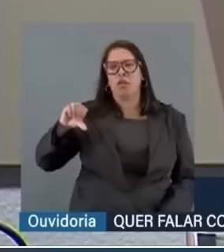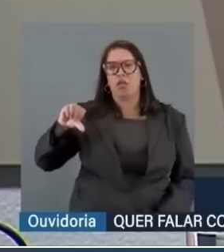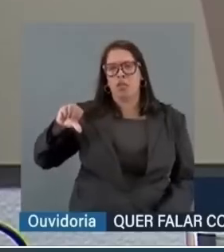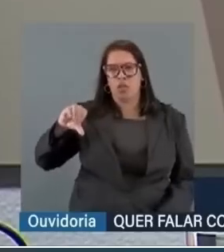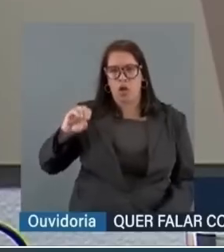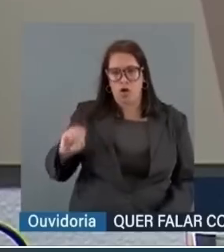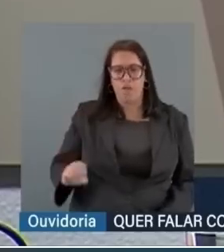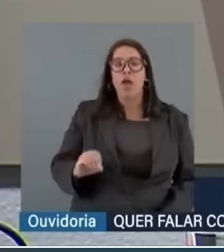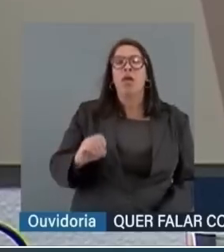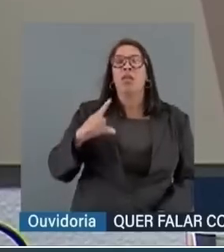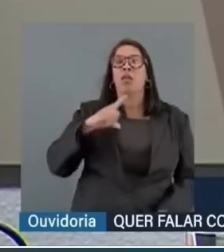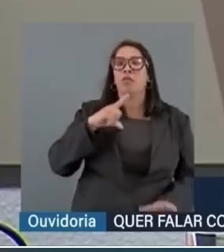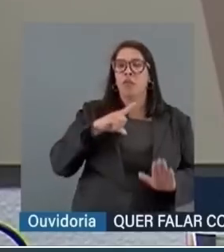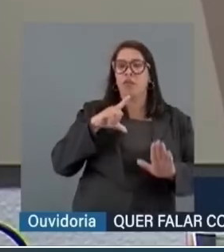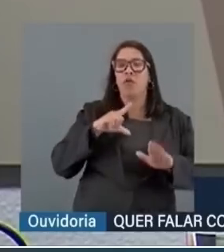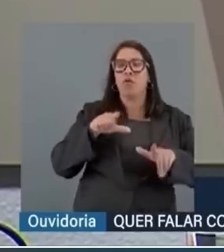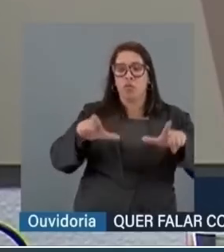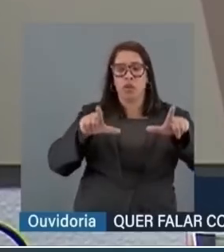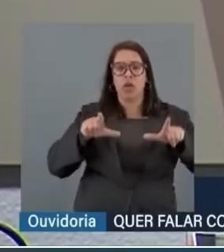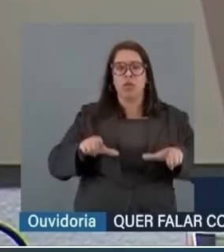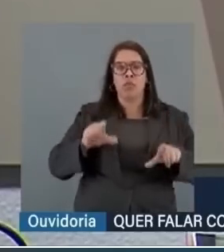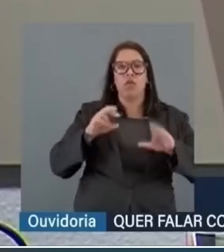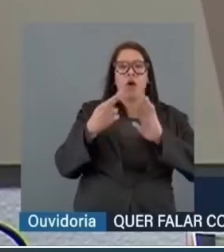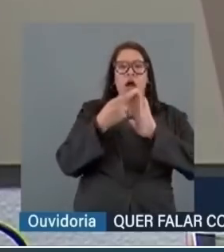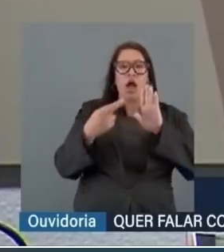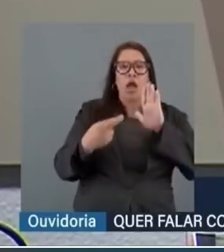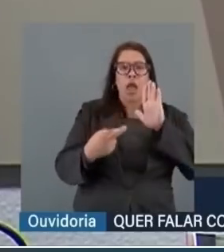o porquê dessa escolha do Lula. Essa é a